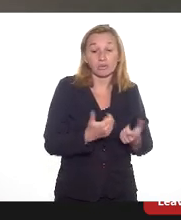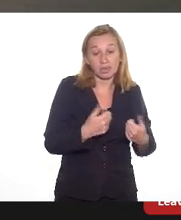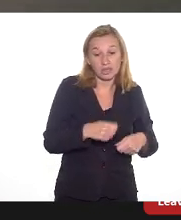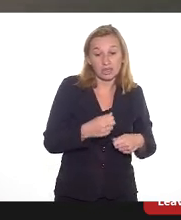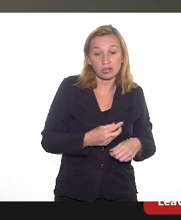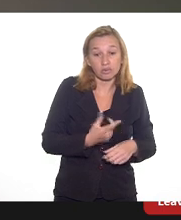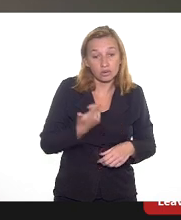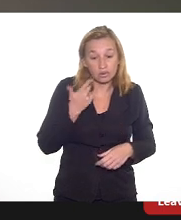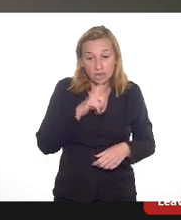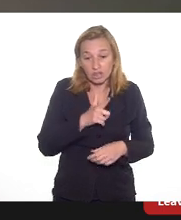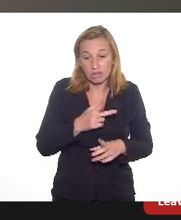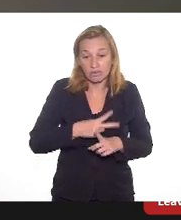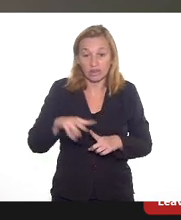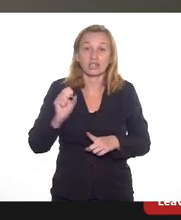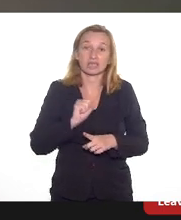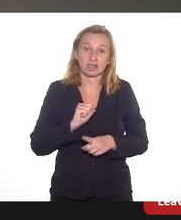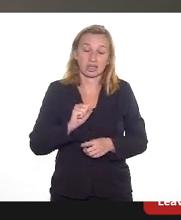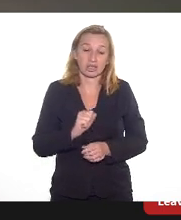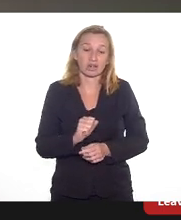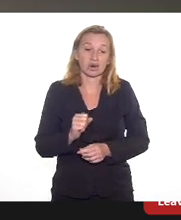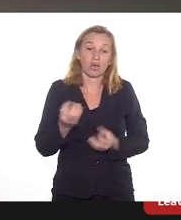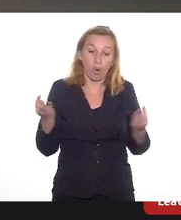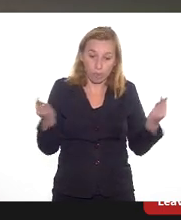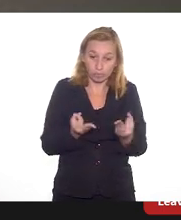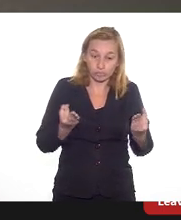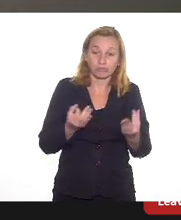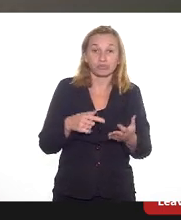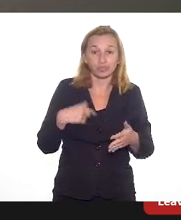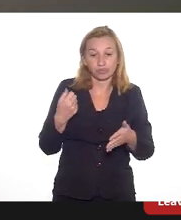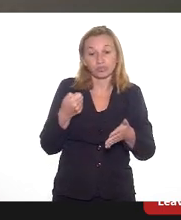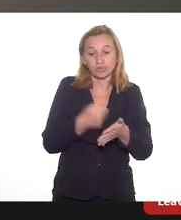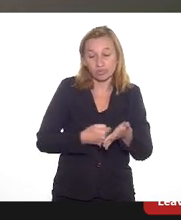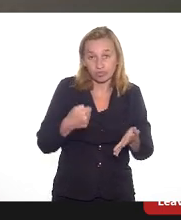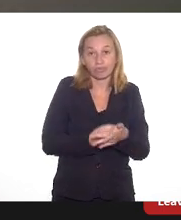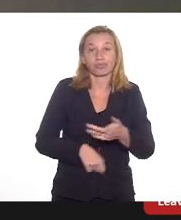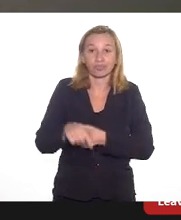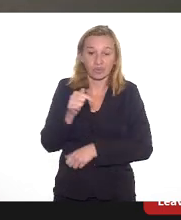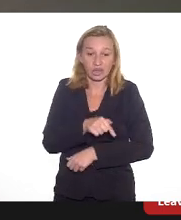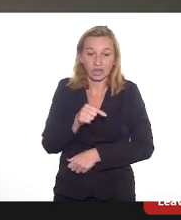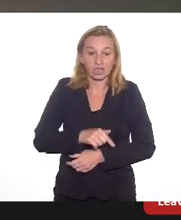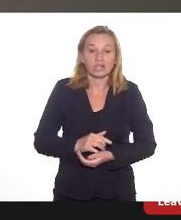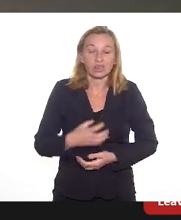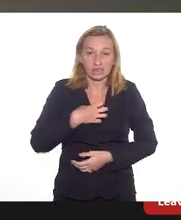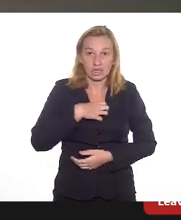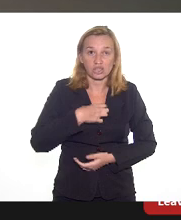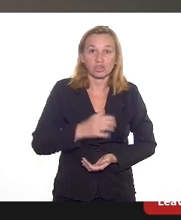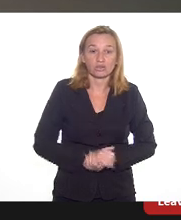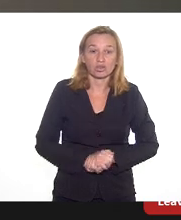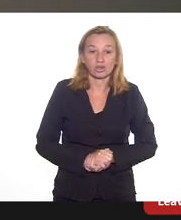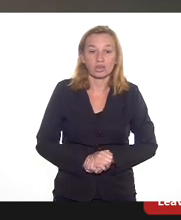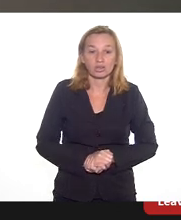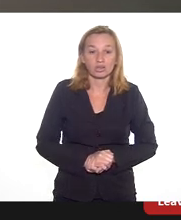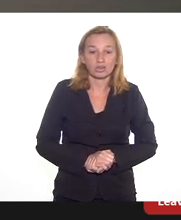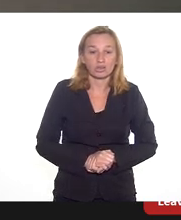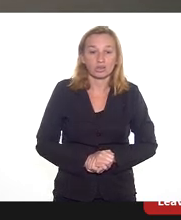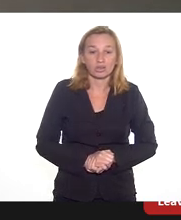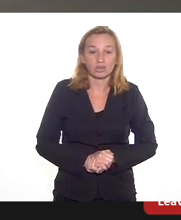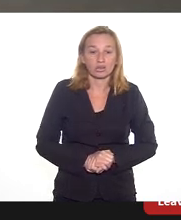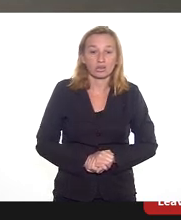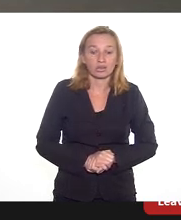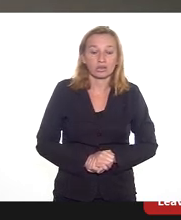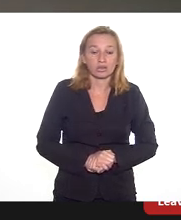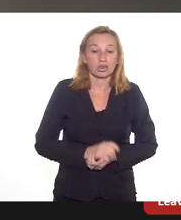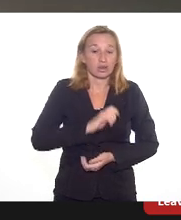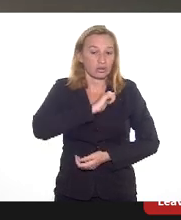amanhã, ótimo. Então, a nossa briga aqui, a nossa luta, está nesse sentido, de buscar o equilíbrio fiscal,